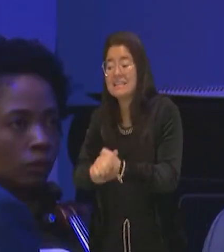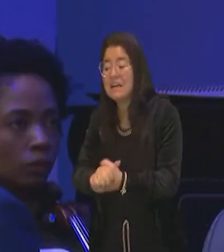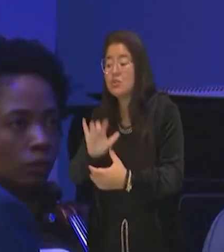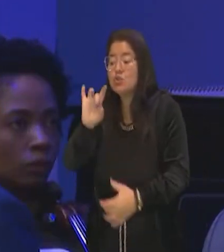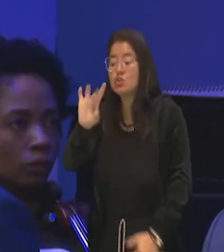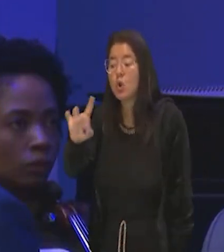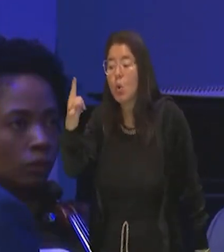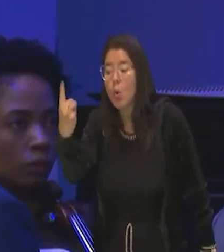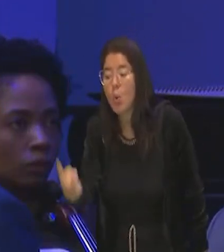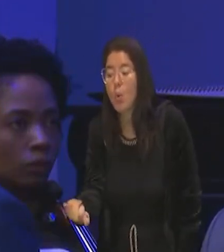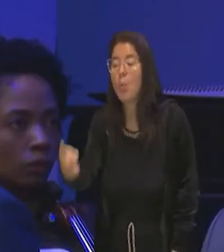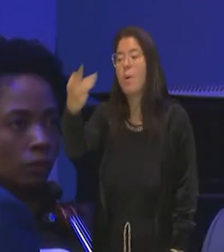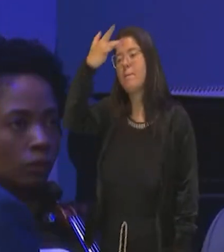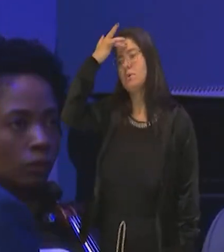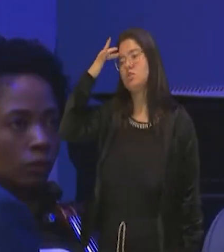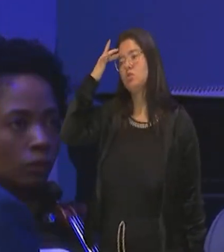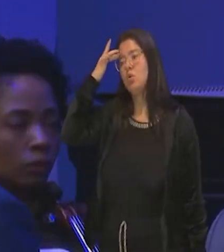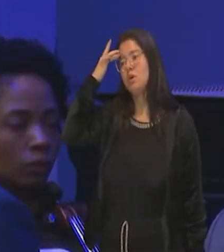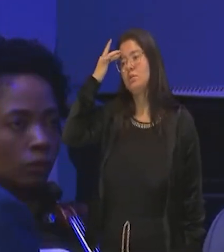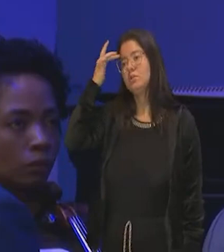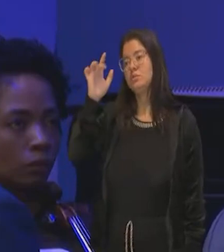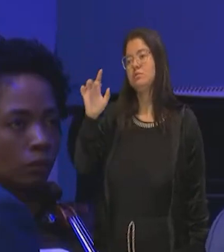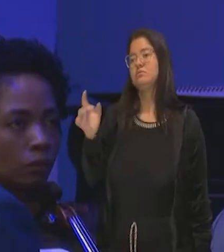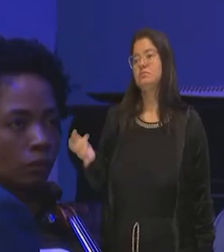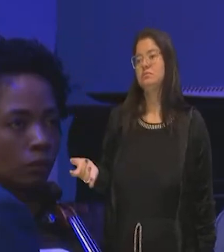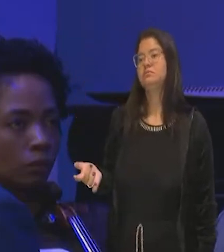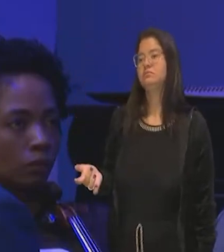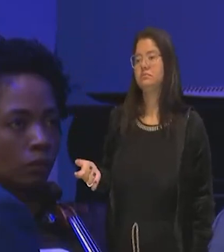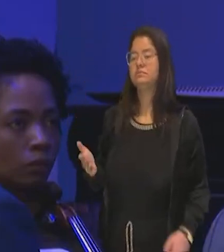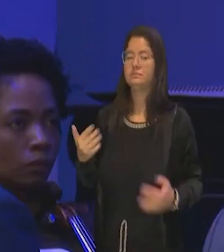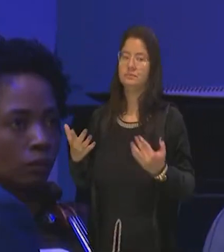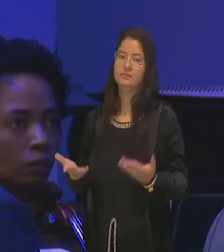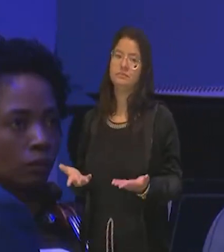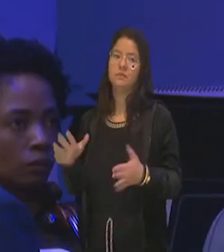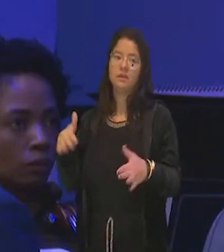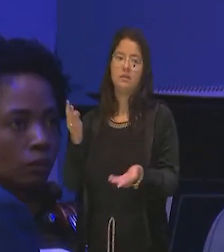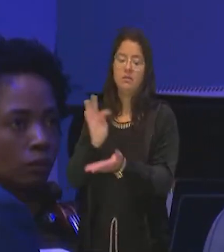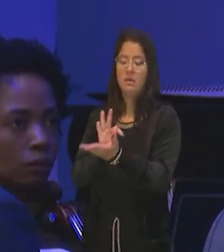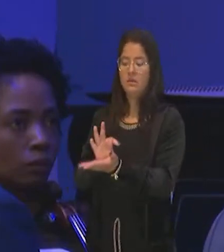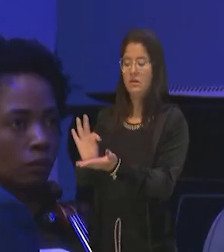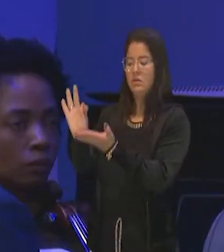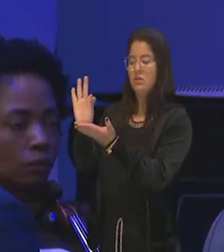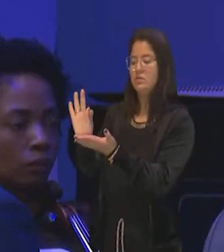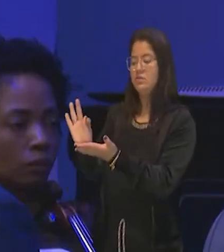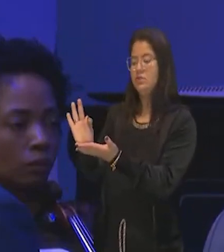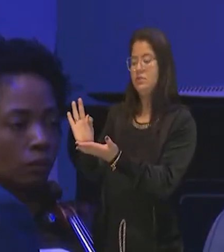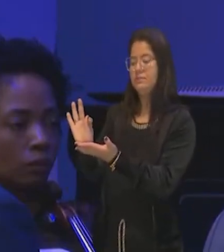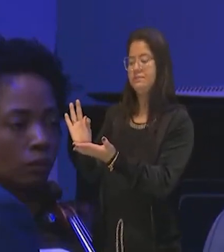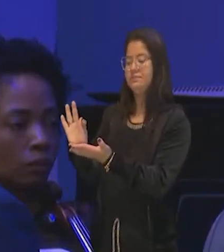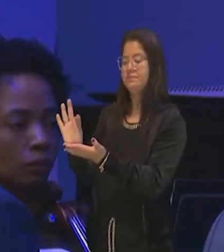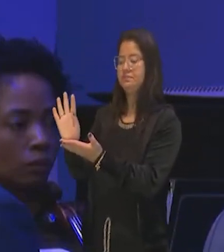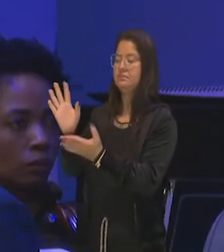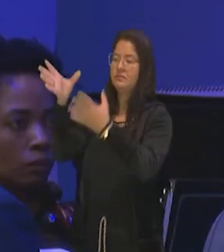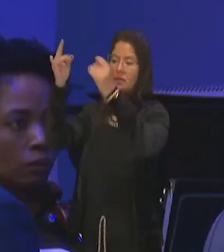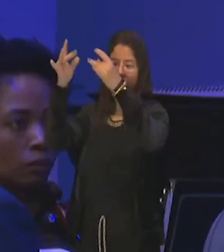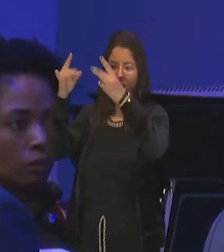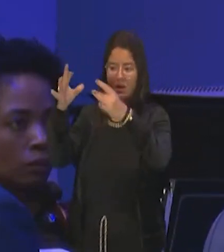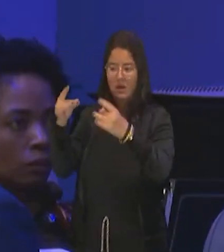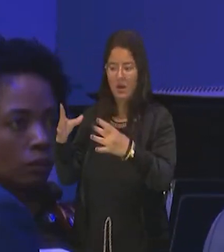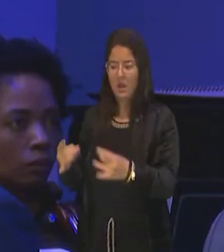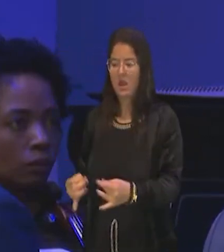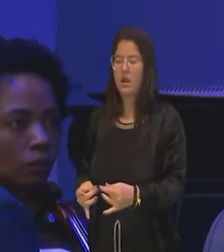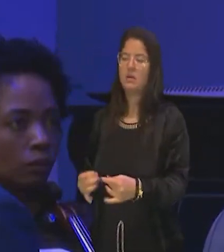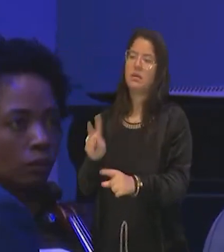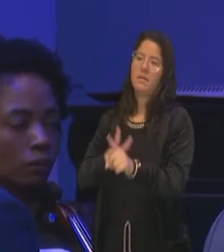só mulher. E aqui a teologia, ela especifica esse ponto